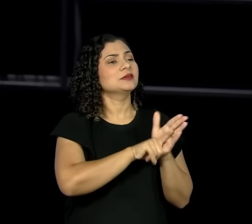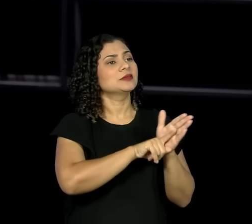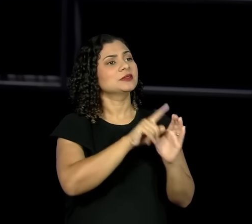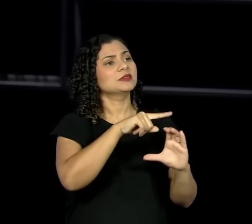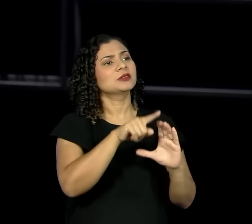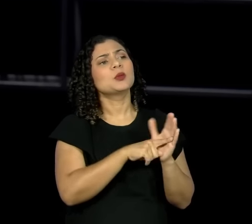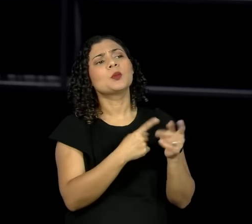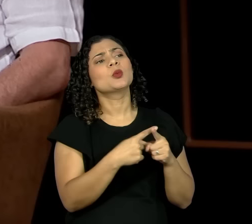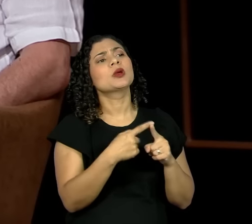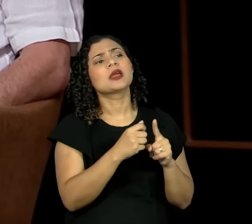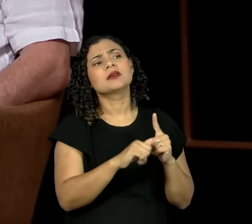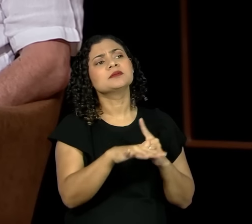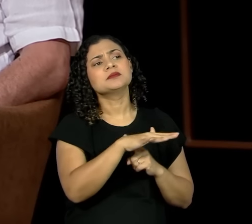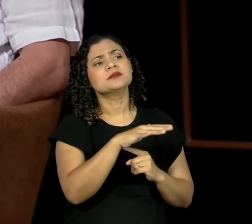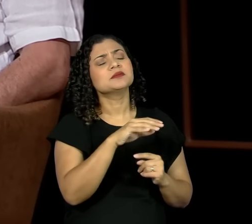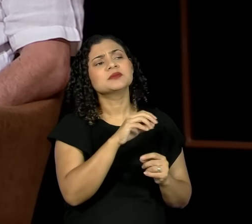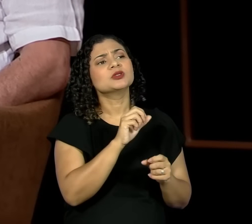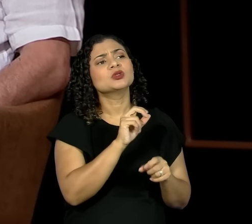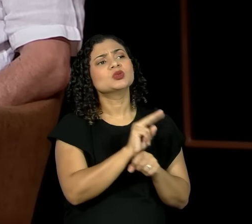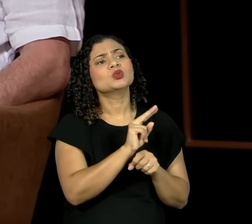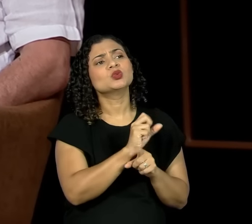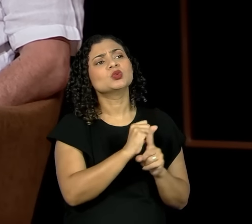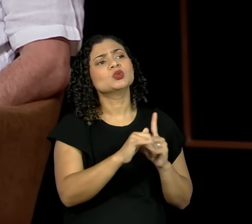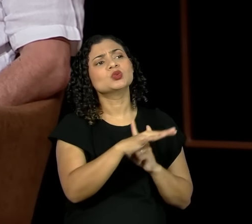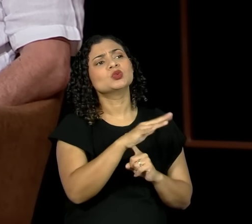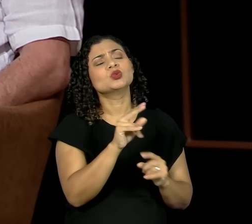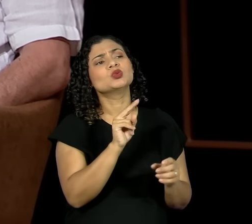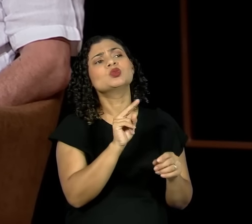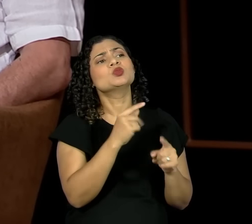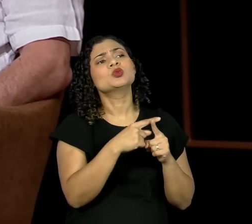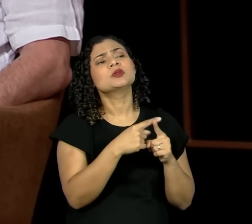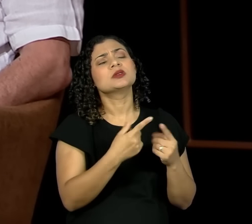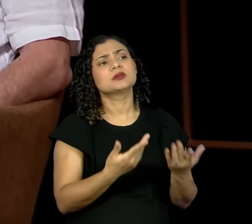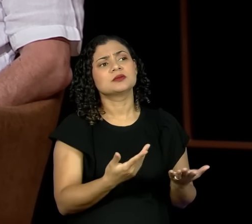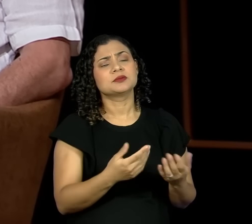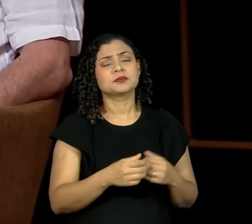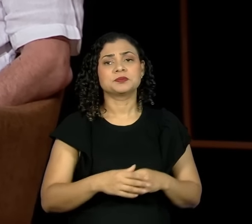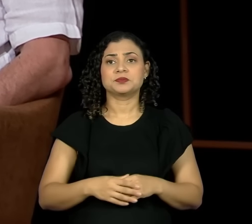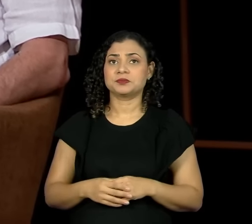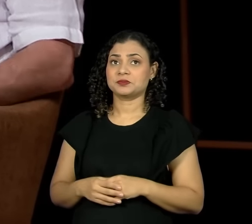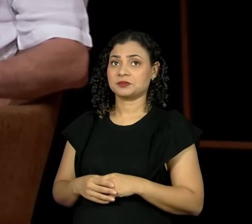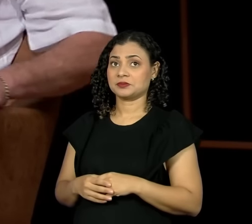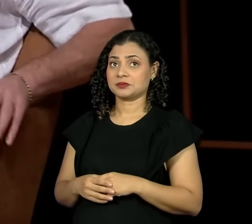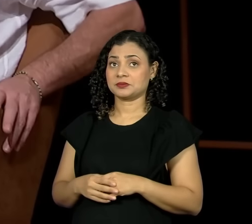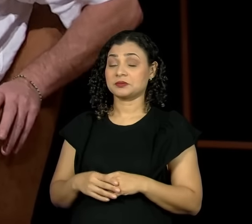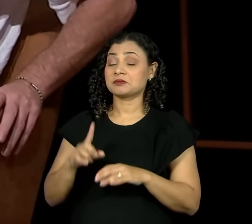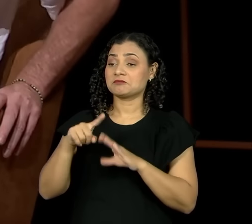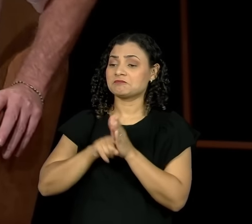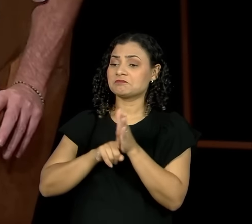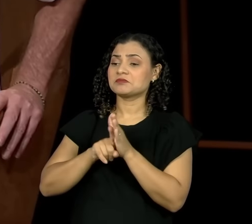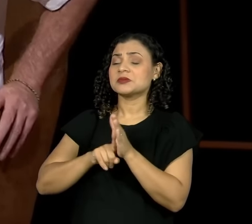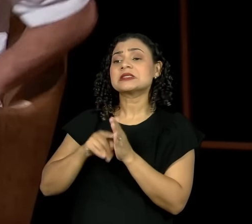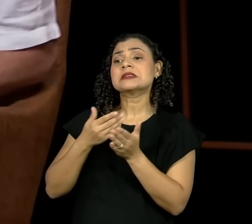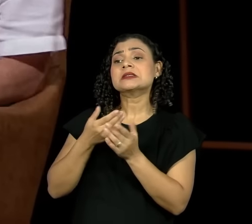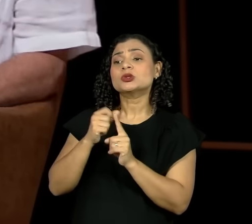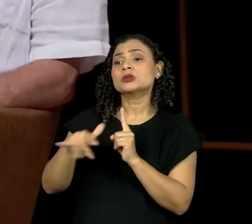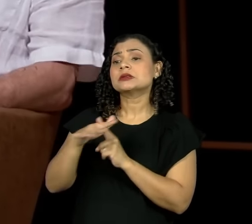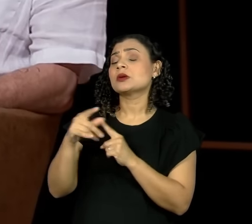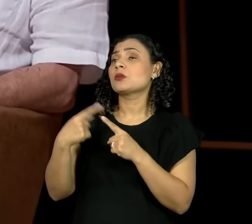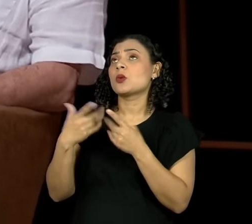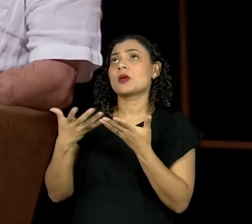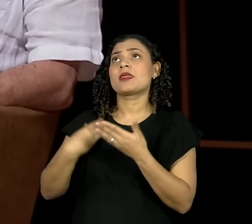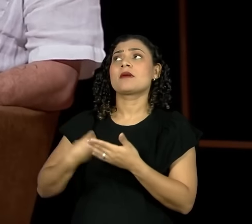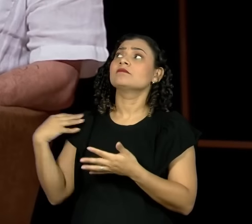Ciências Sociais Olha eu eu eu passei a vida querendo estudar assim